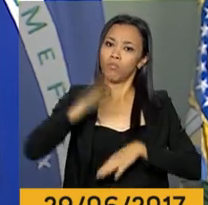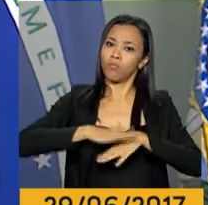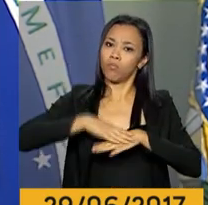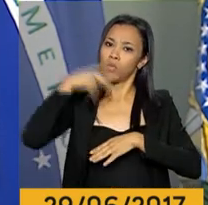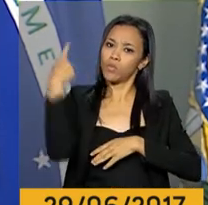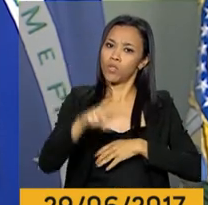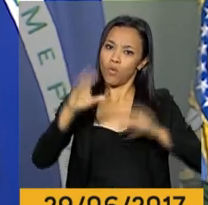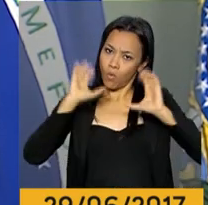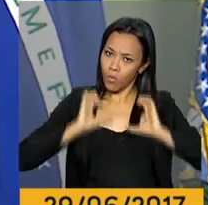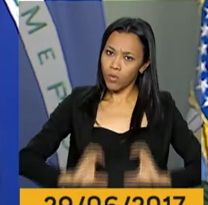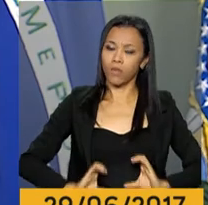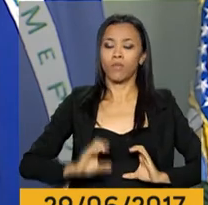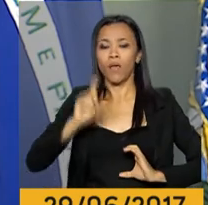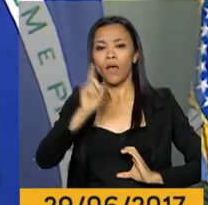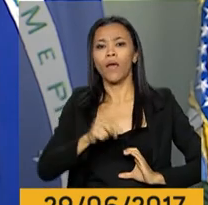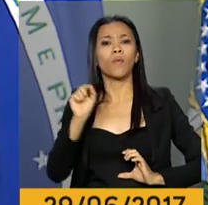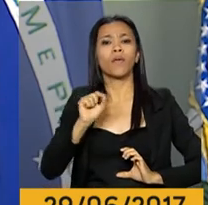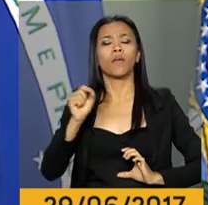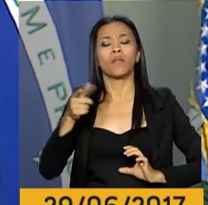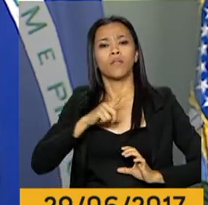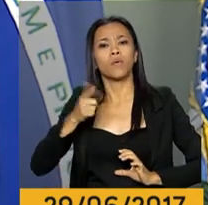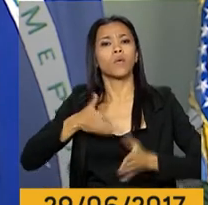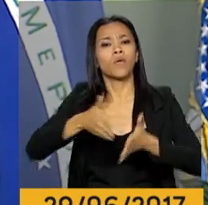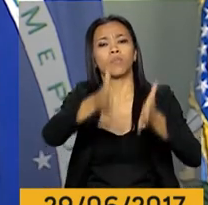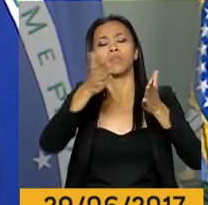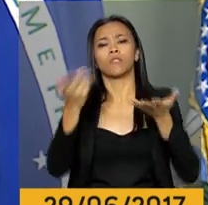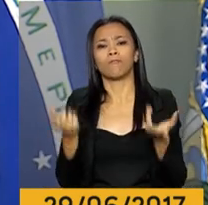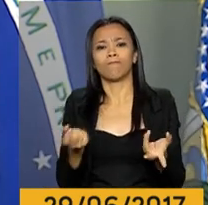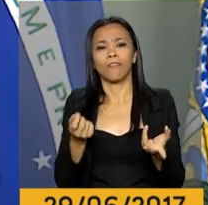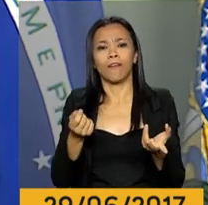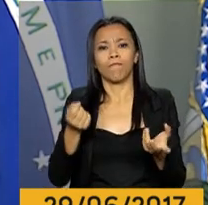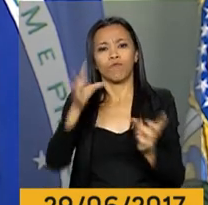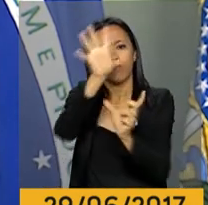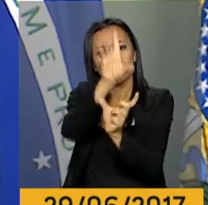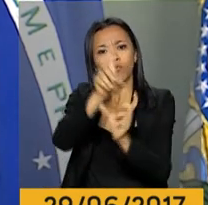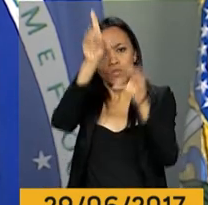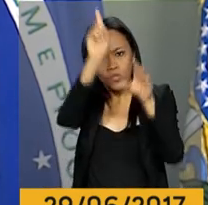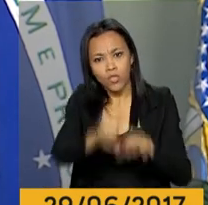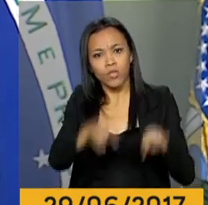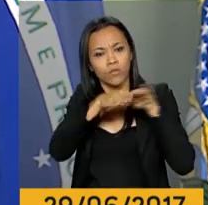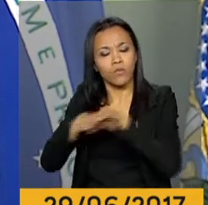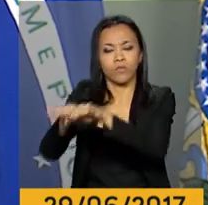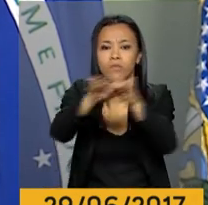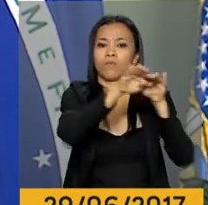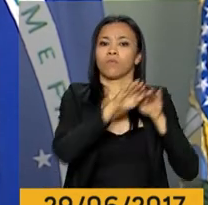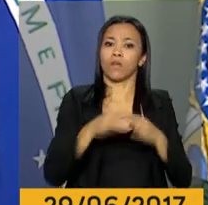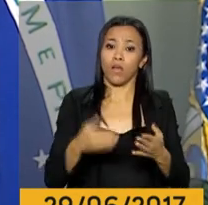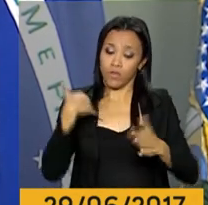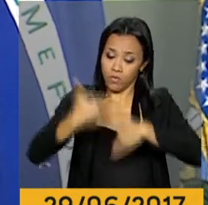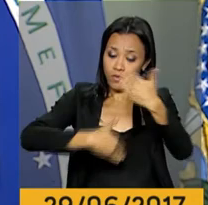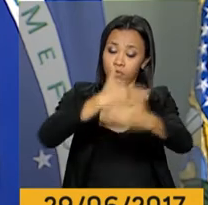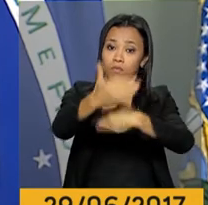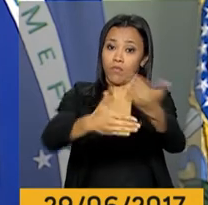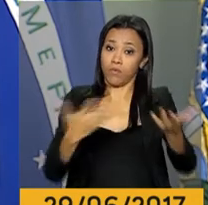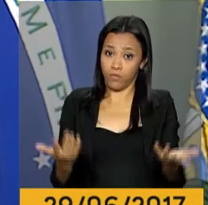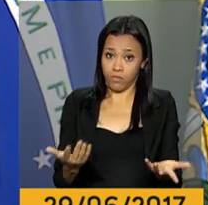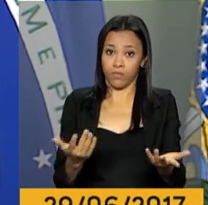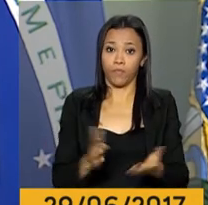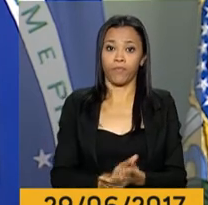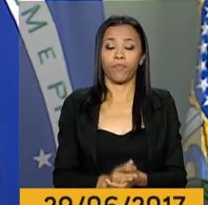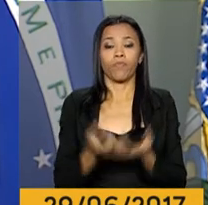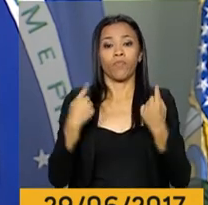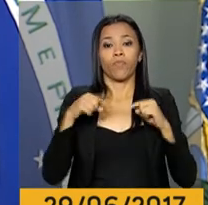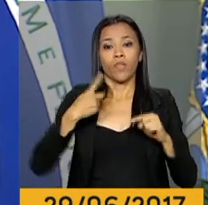é o caminho da democracia da justiça do desenvolvimento e nós todos sabemos